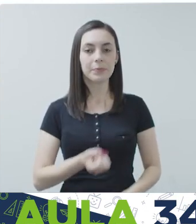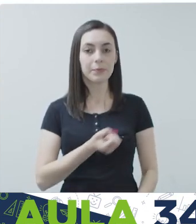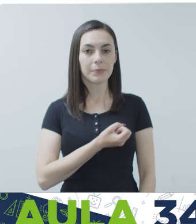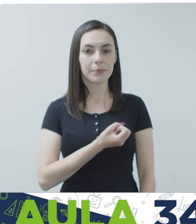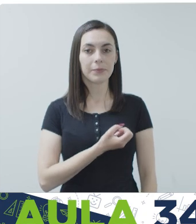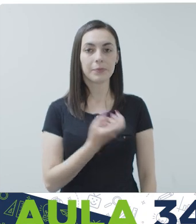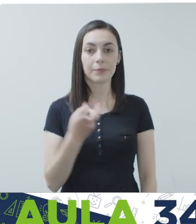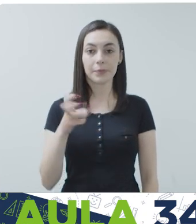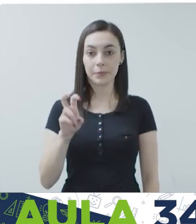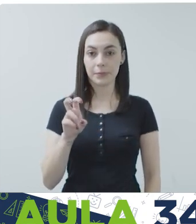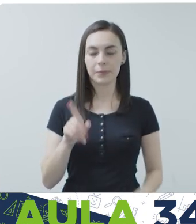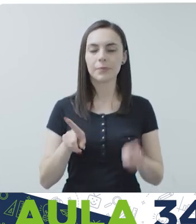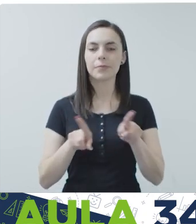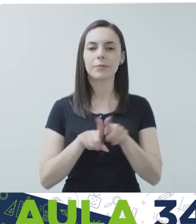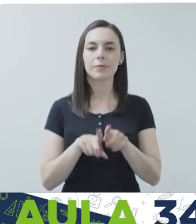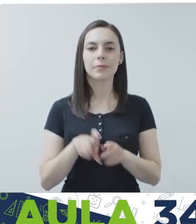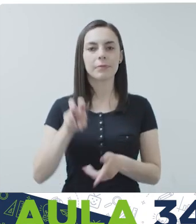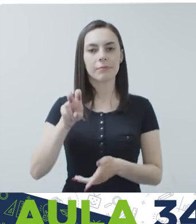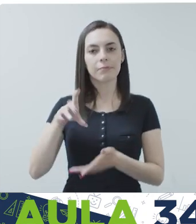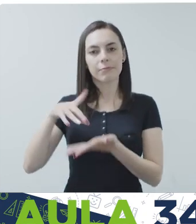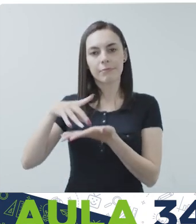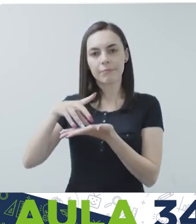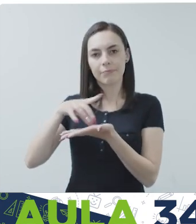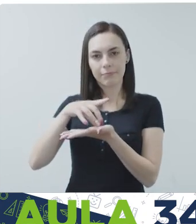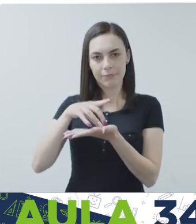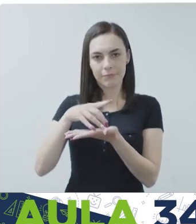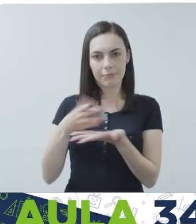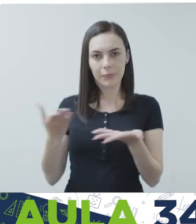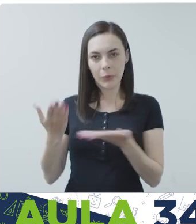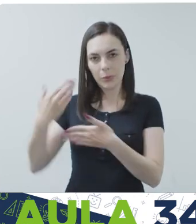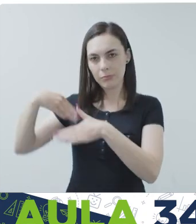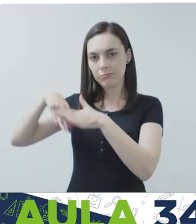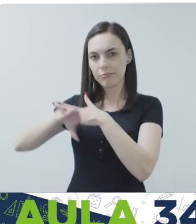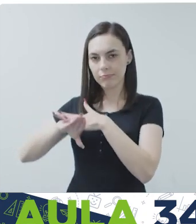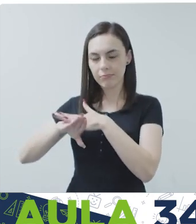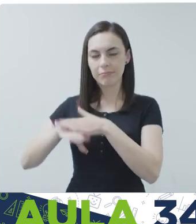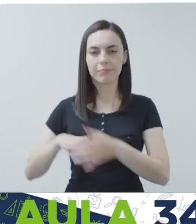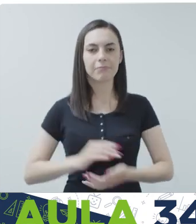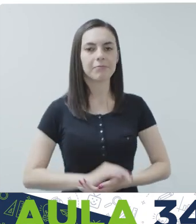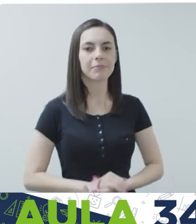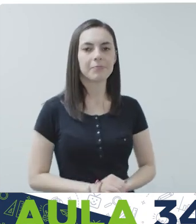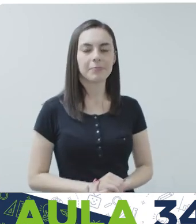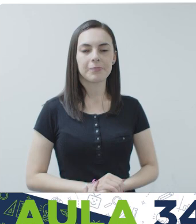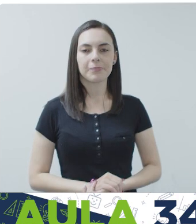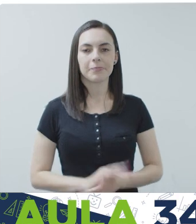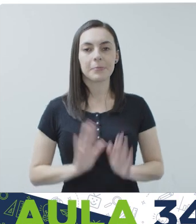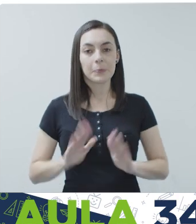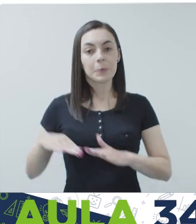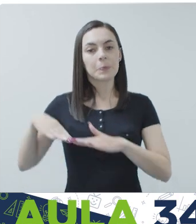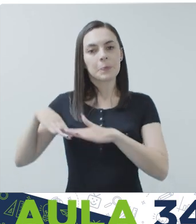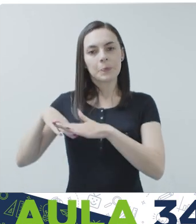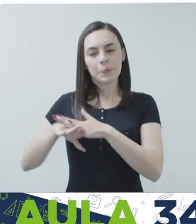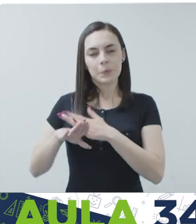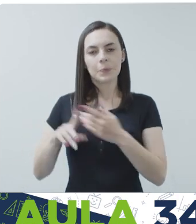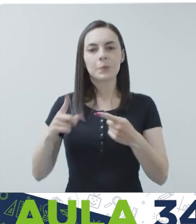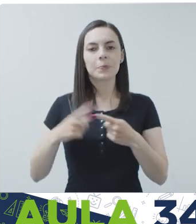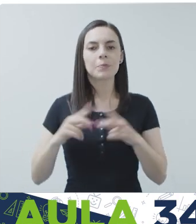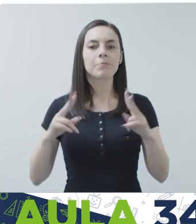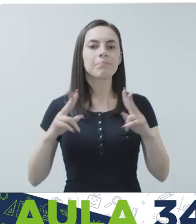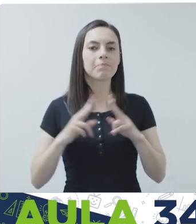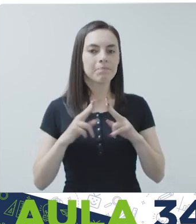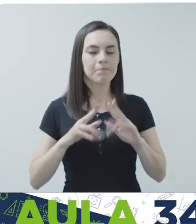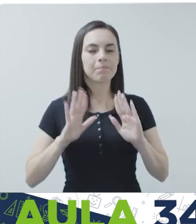5, 5 dinossauros. Vamos guardar as cartinhas? Guardando as cartinhas que fizemos